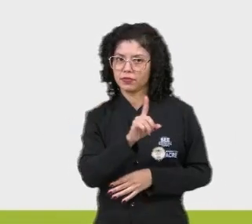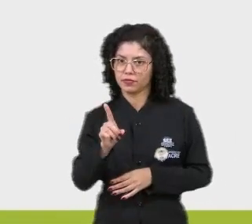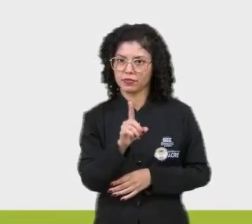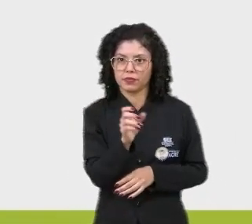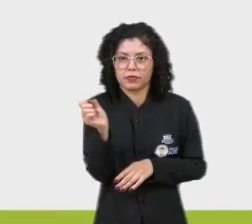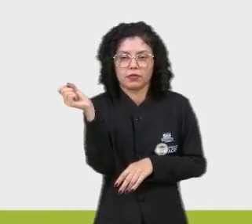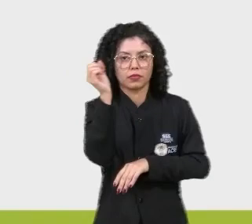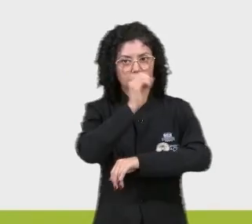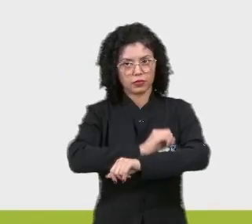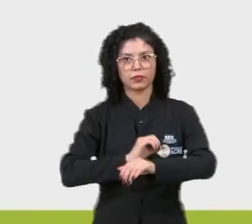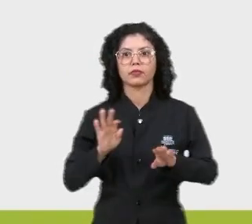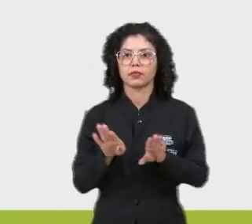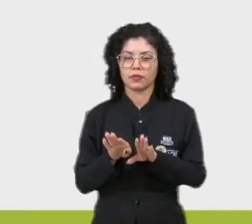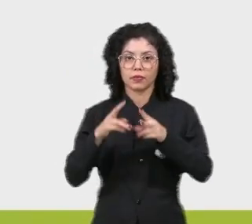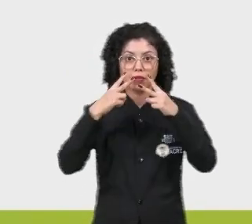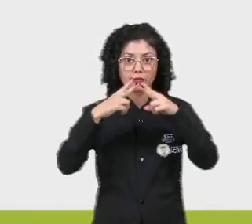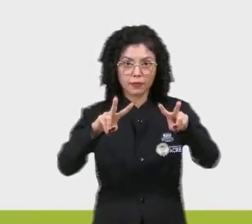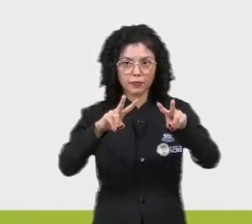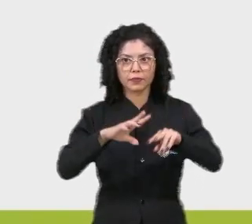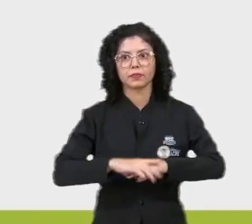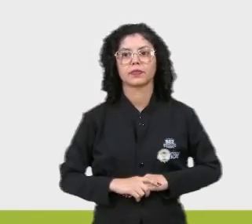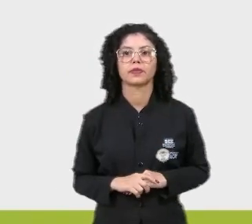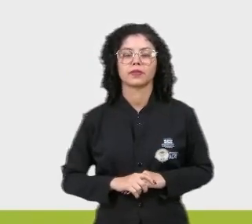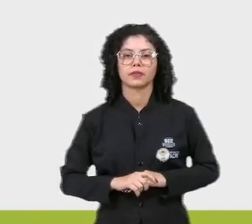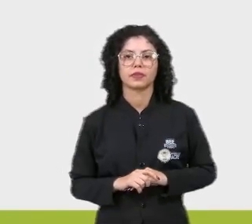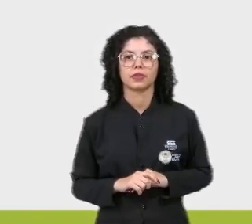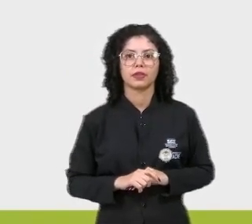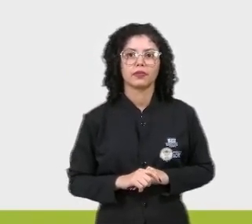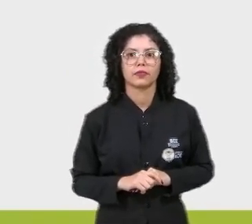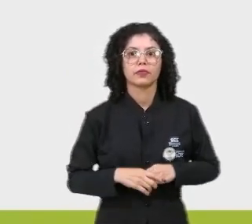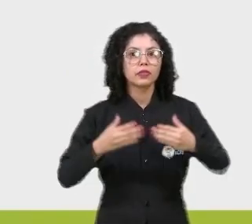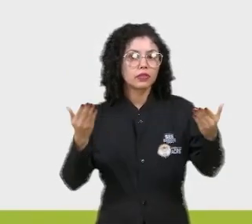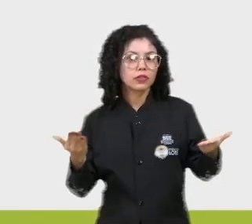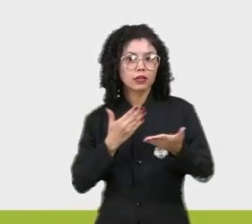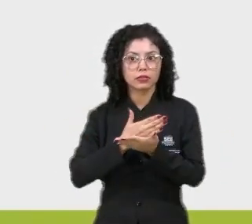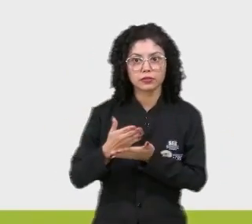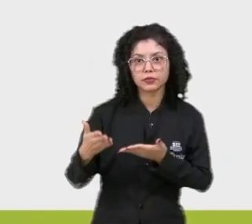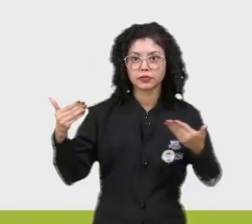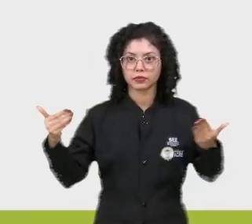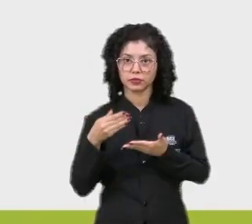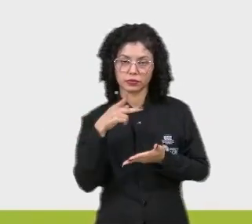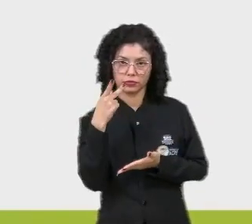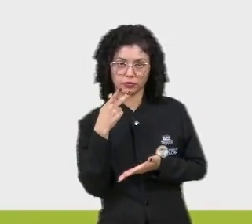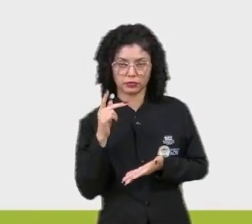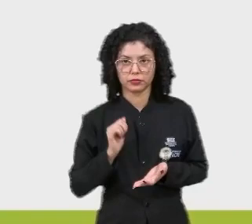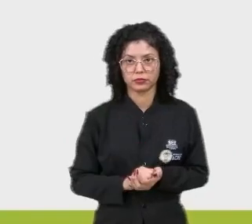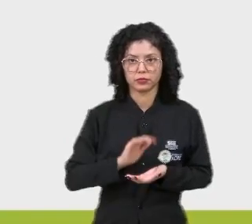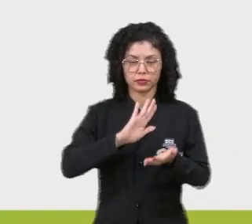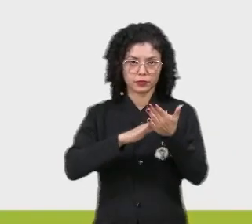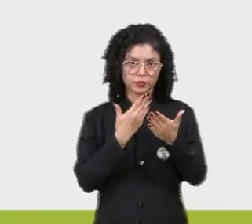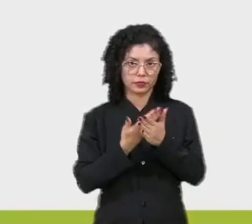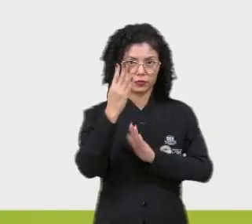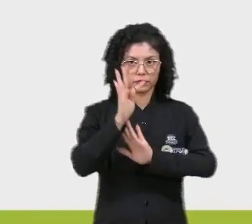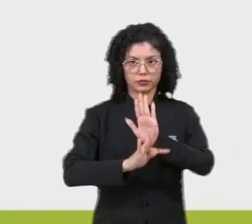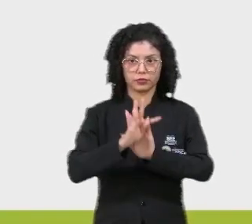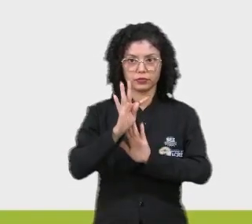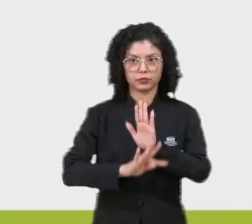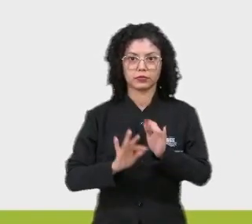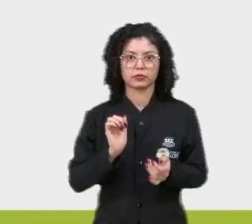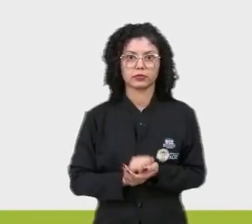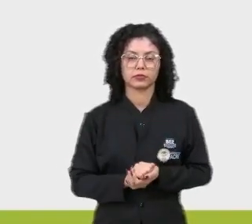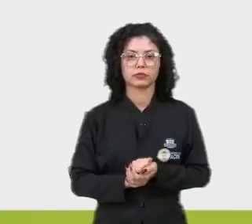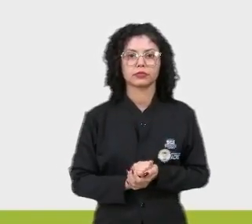pô do sol mas enxergando o pô do sol para nós falarmos de interpretação de